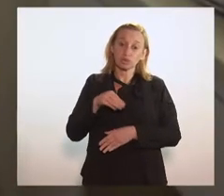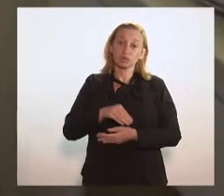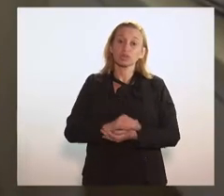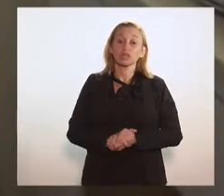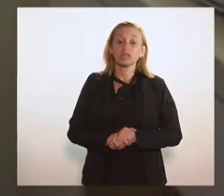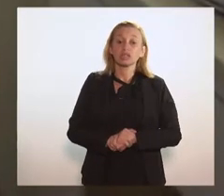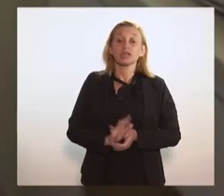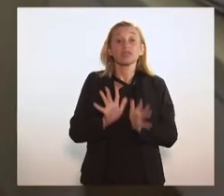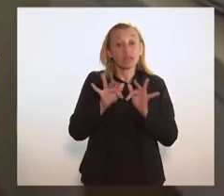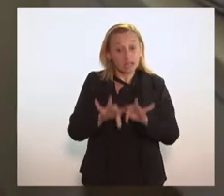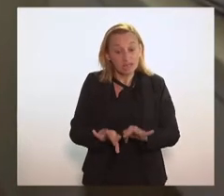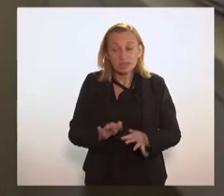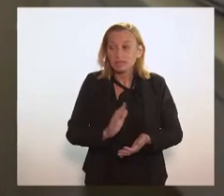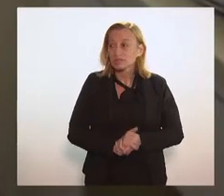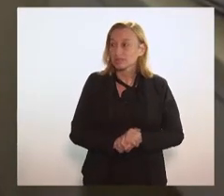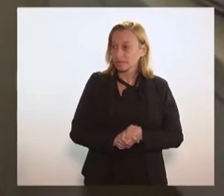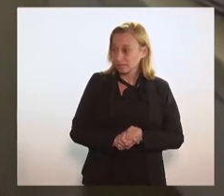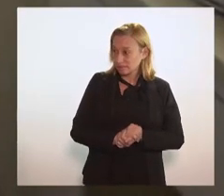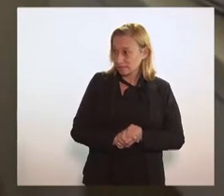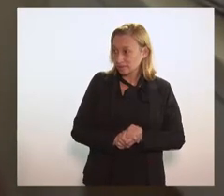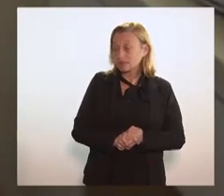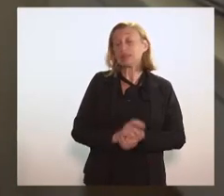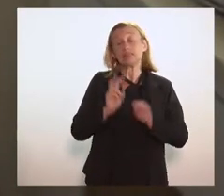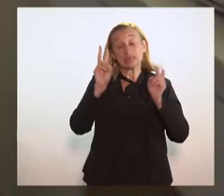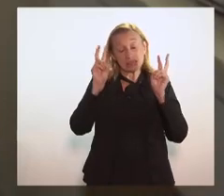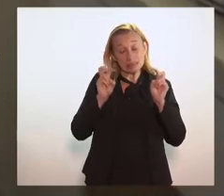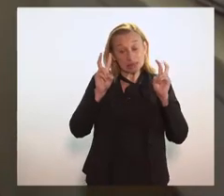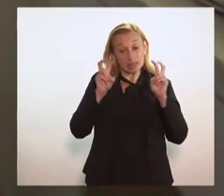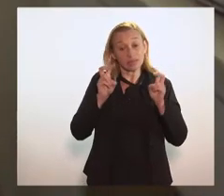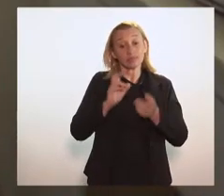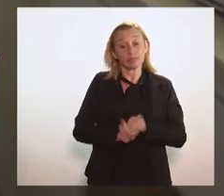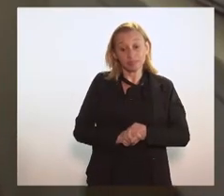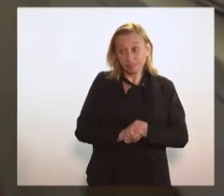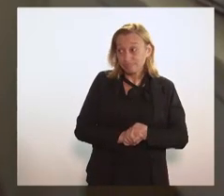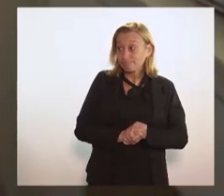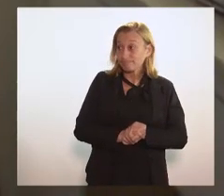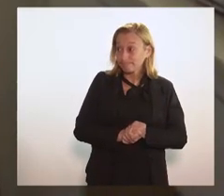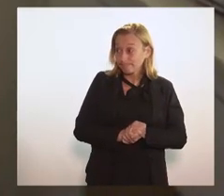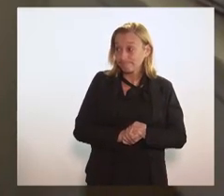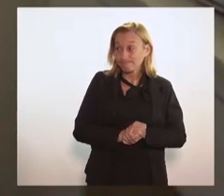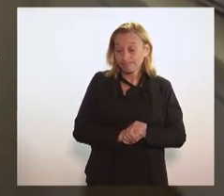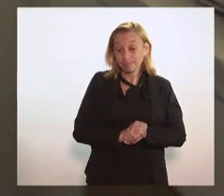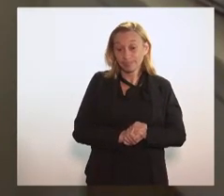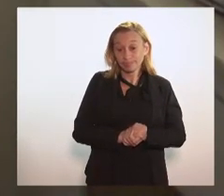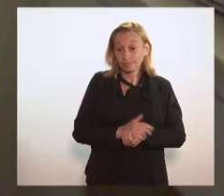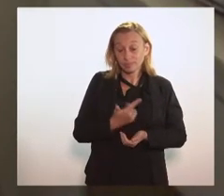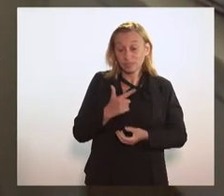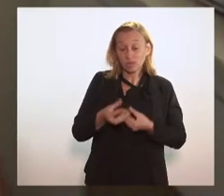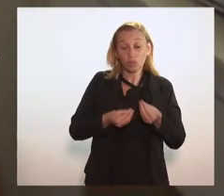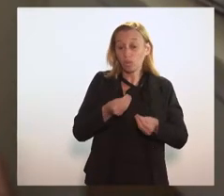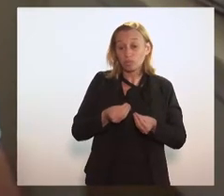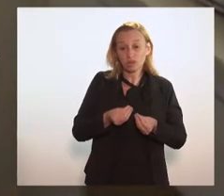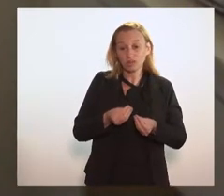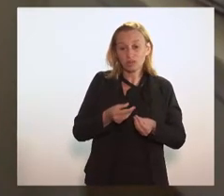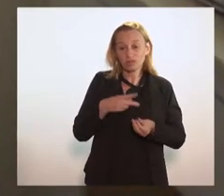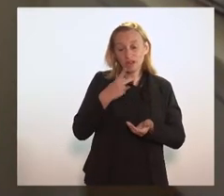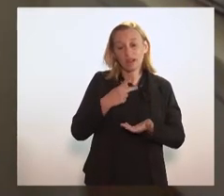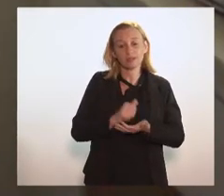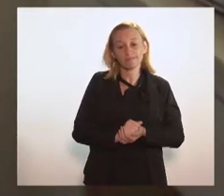e concluo, mas é que esse tema é absolutamente irrelevante e só nos